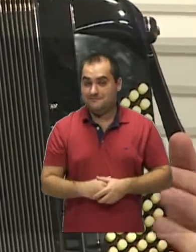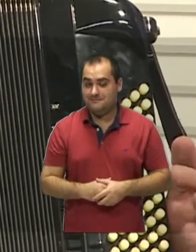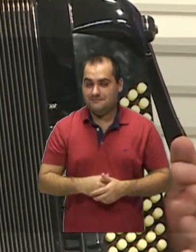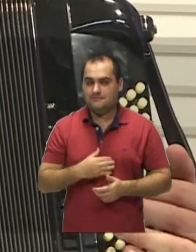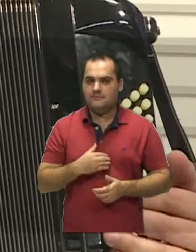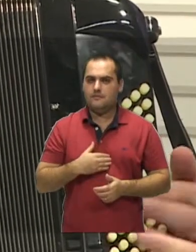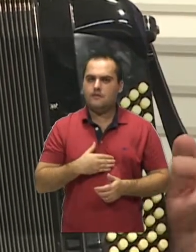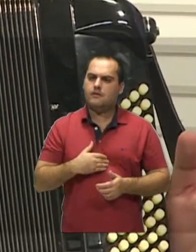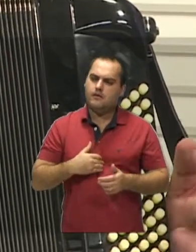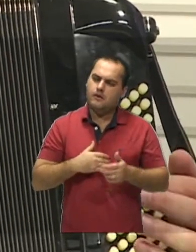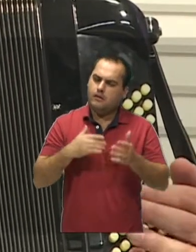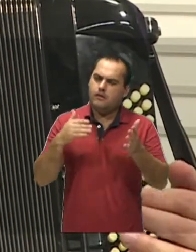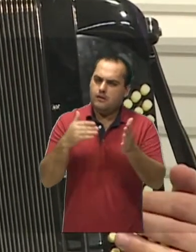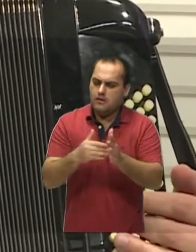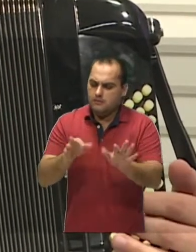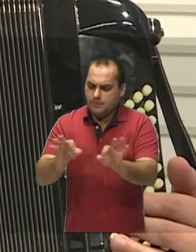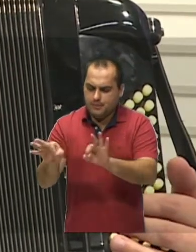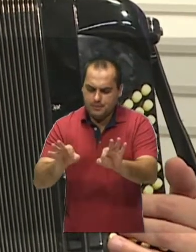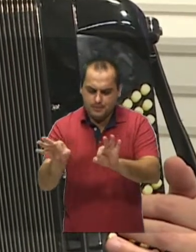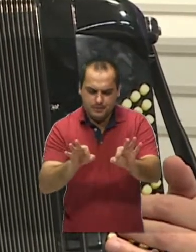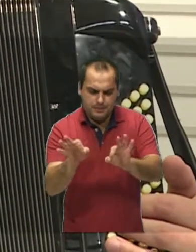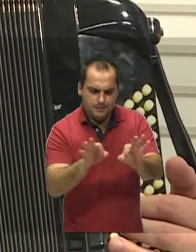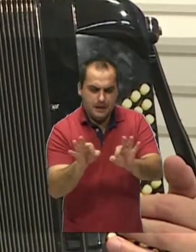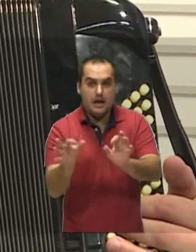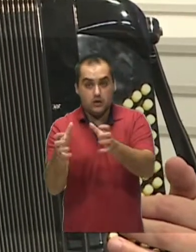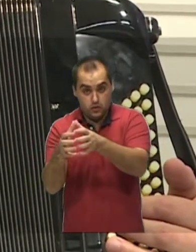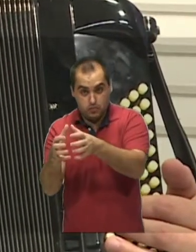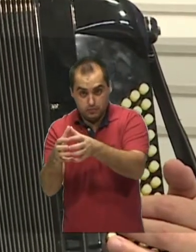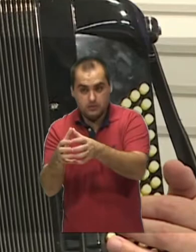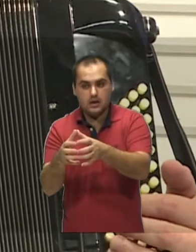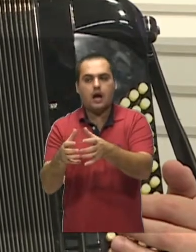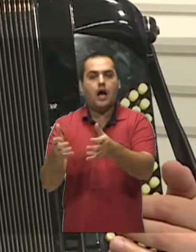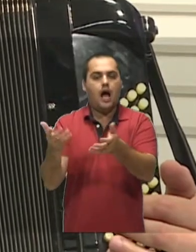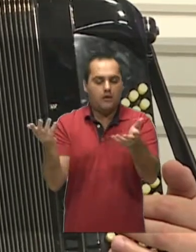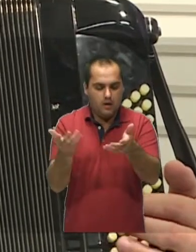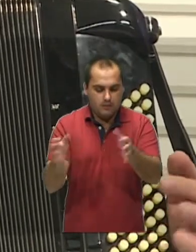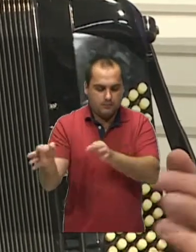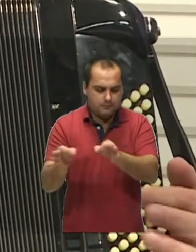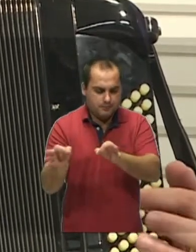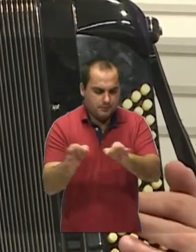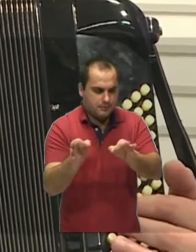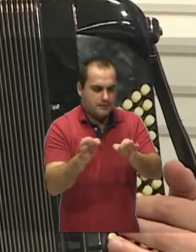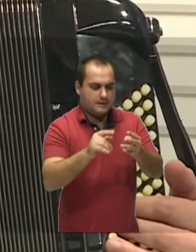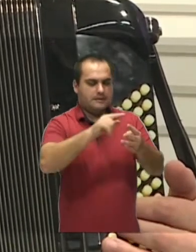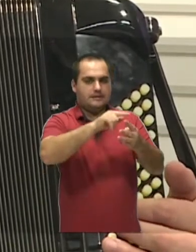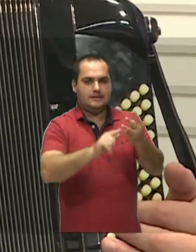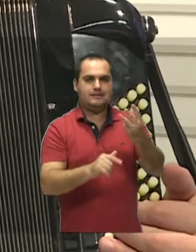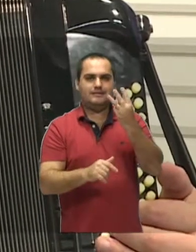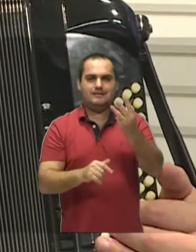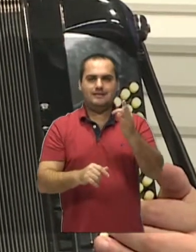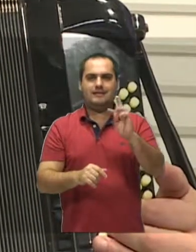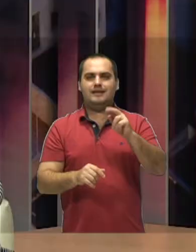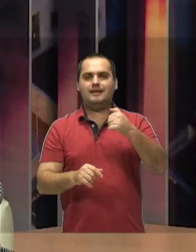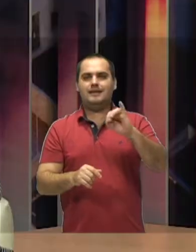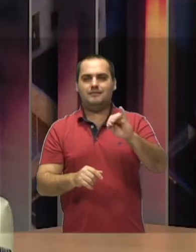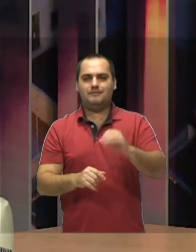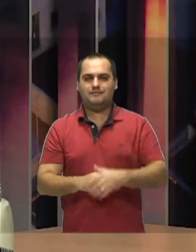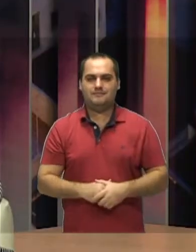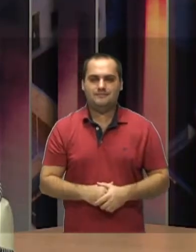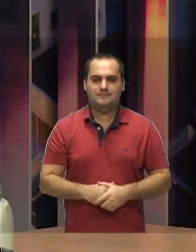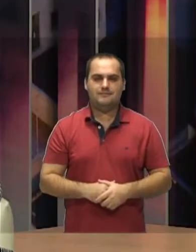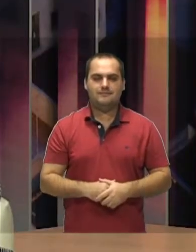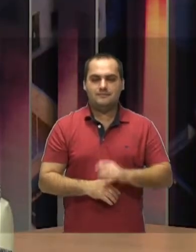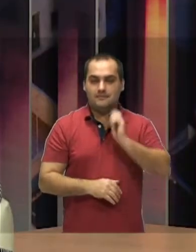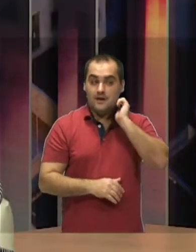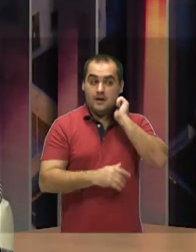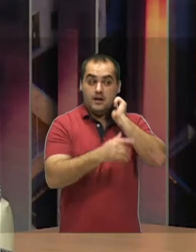até virar o trio, que é uma formação legal para viajar, para tudo, né? Não é tanta gente assim. O projeto